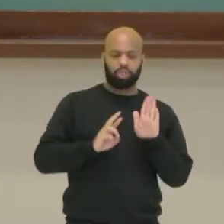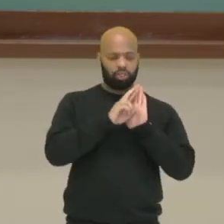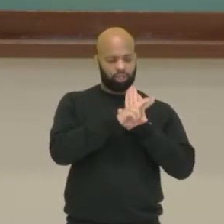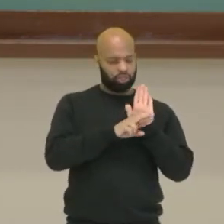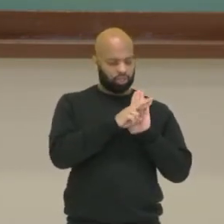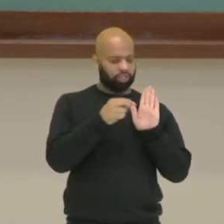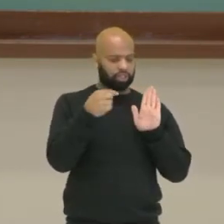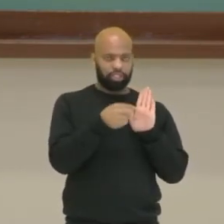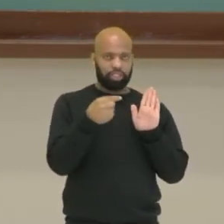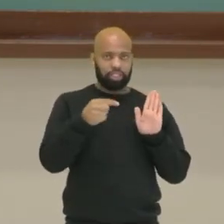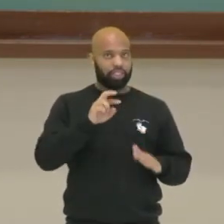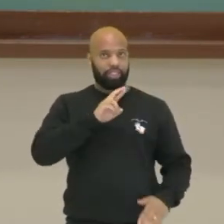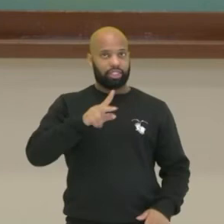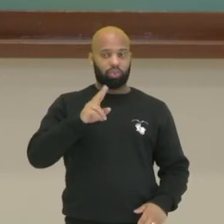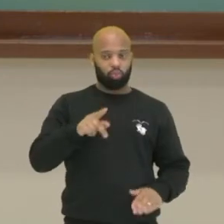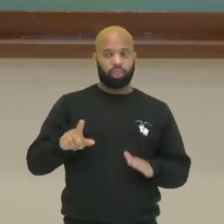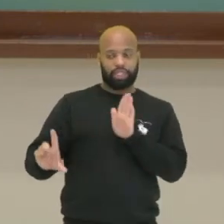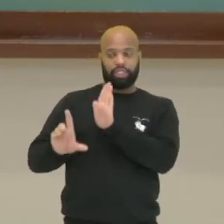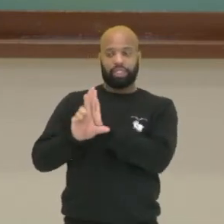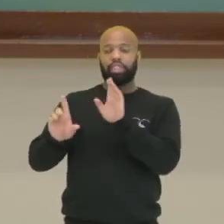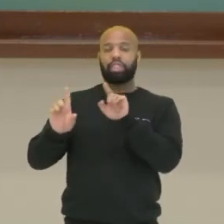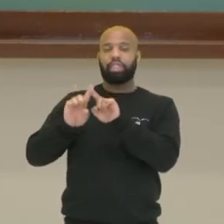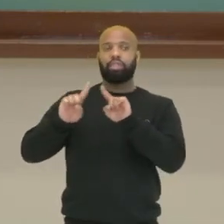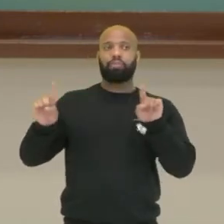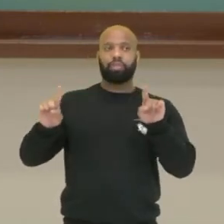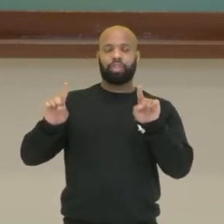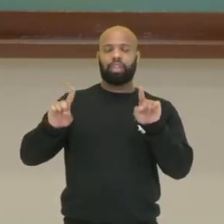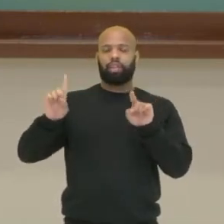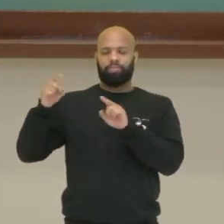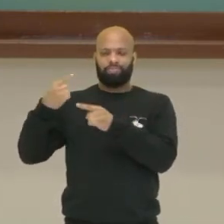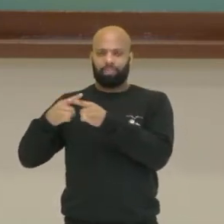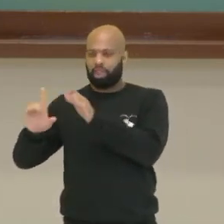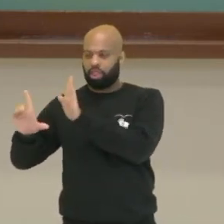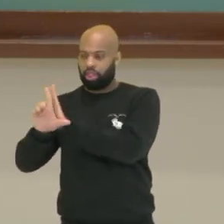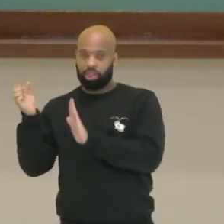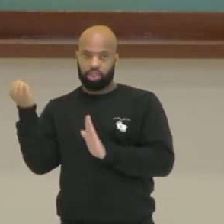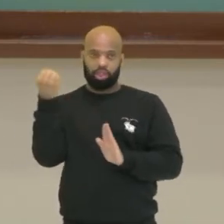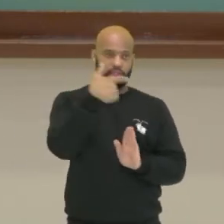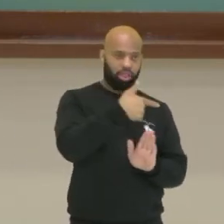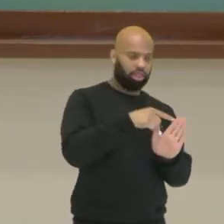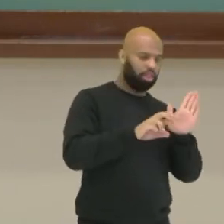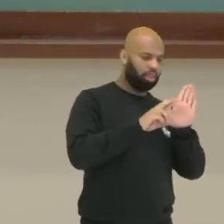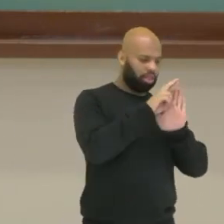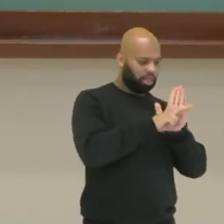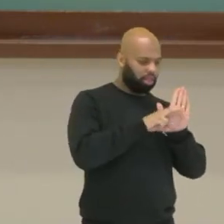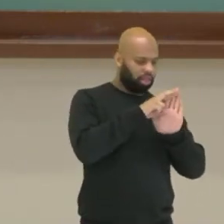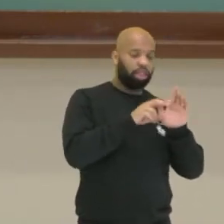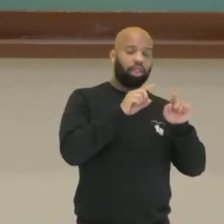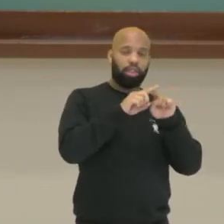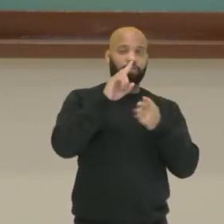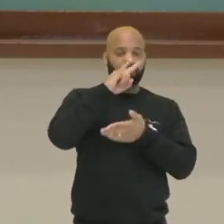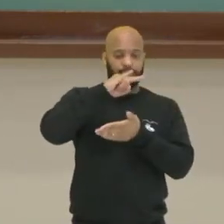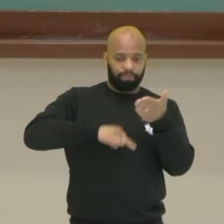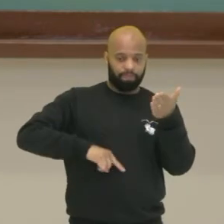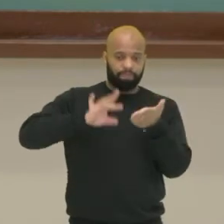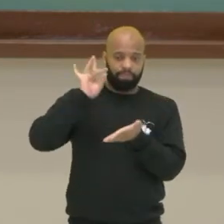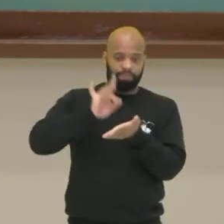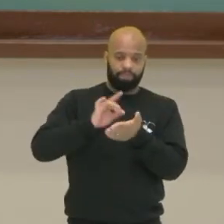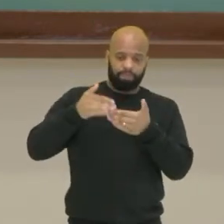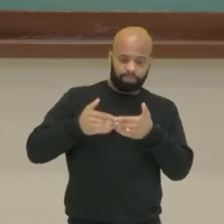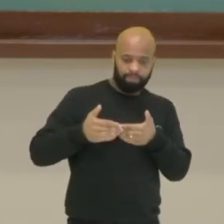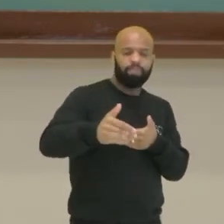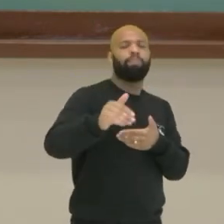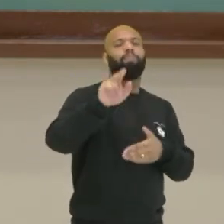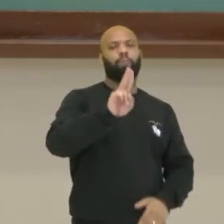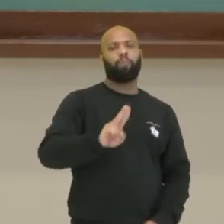que não tenha poder de lei, ela seja inferior à lei, mas ela é um documento normativo, ela